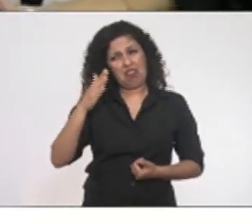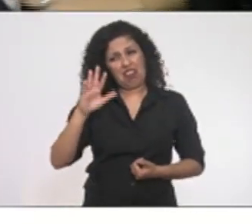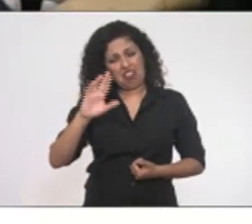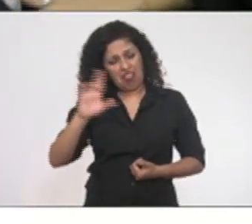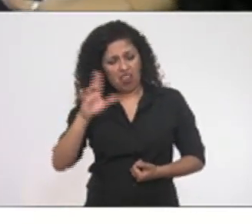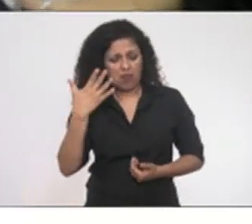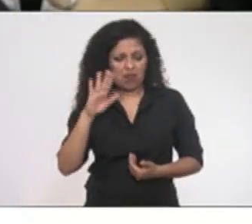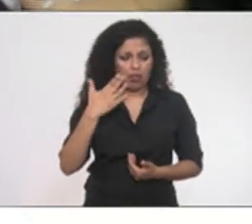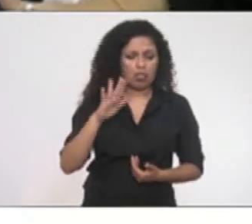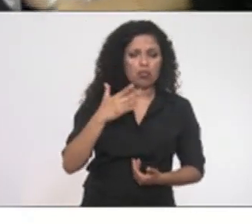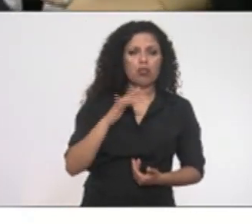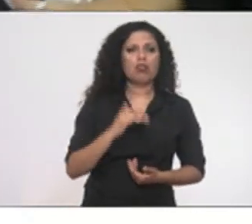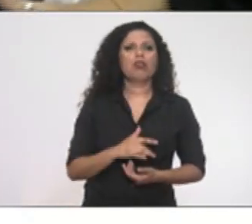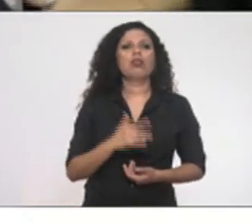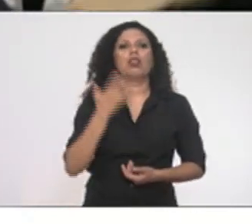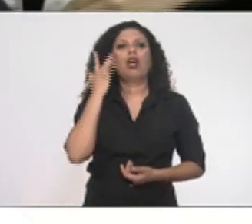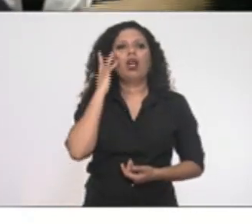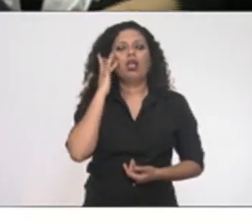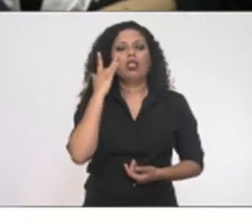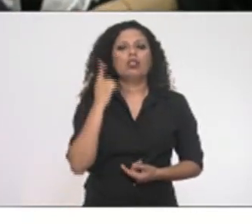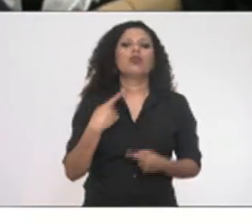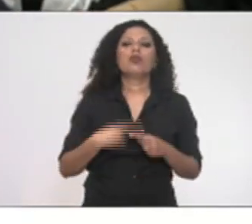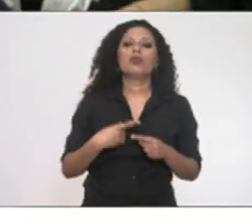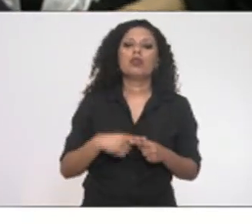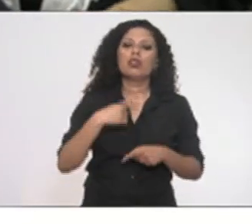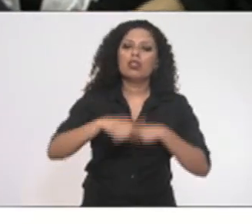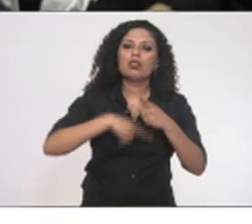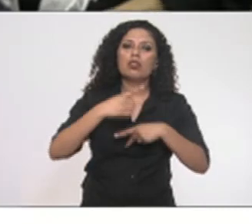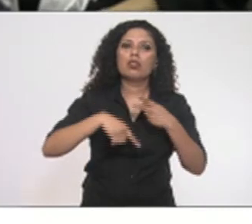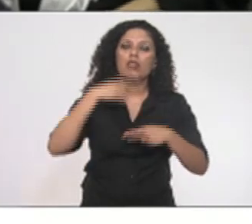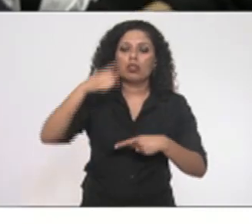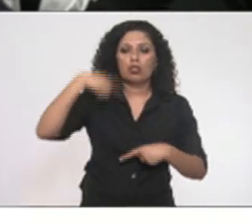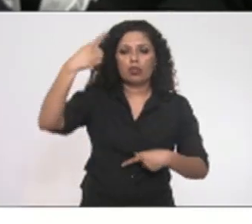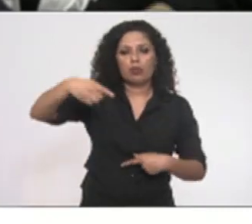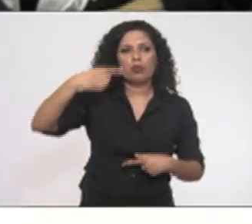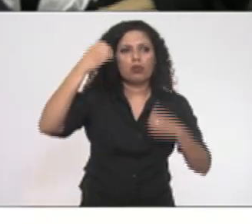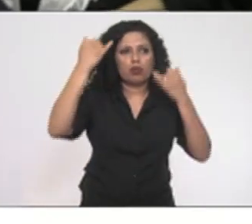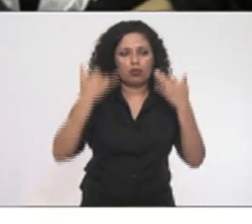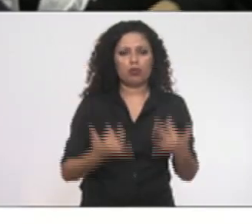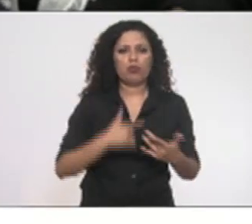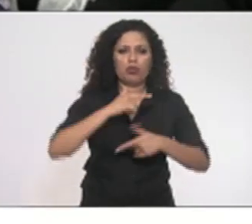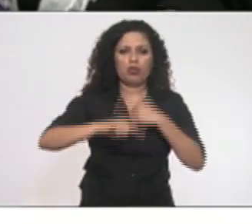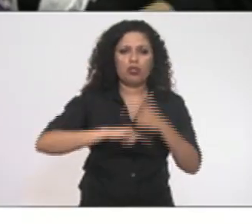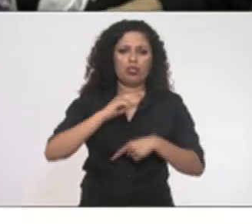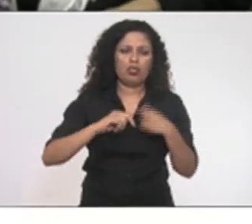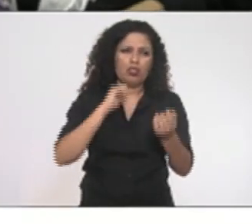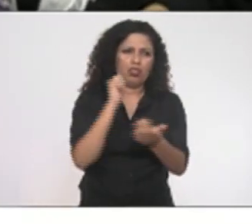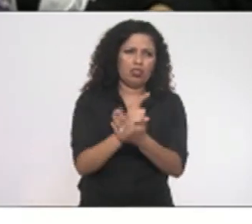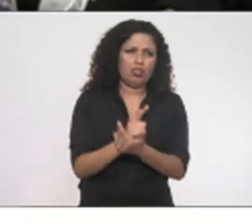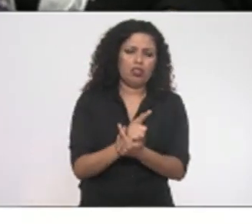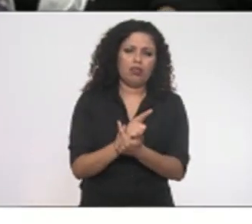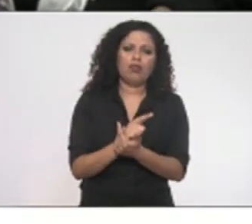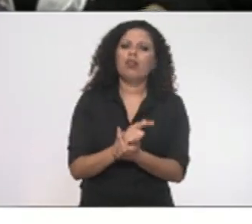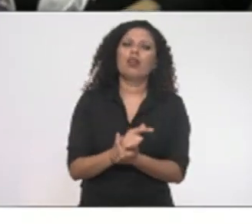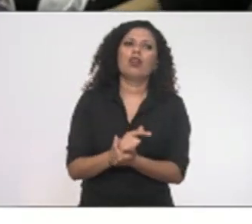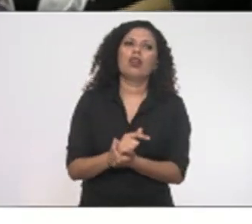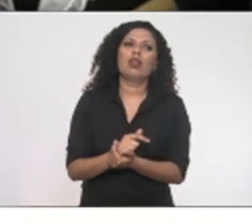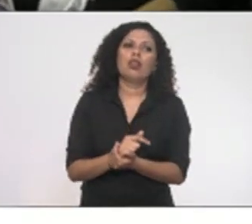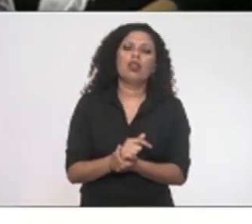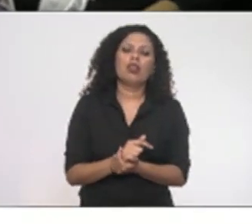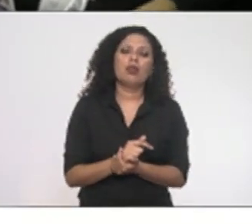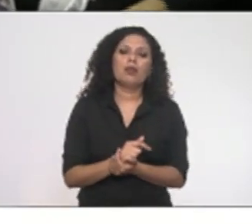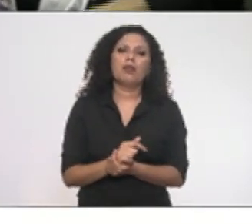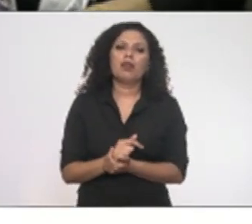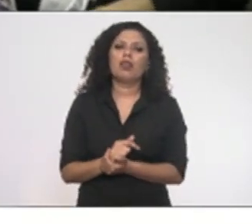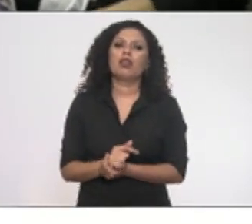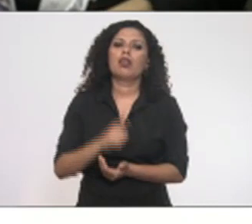porque também depois eu explico a outra parte de como seria a tarifa. Ele vai pagar uma tarifa média de R$ 4,50 para qualquer ponto do